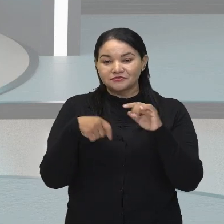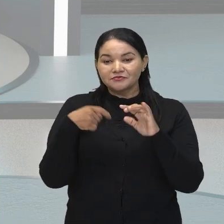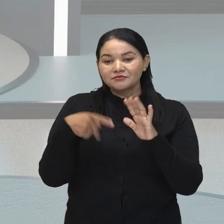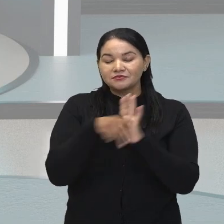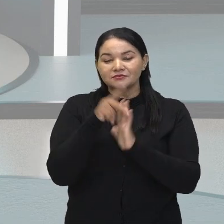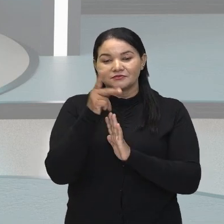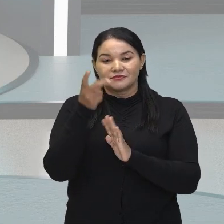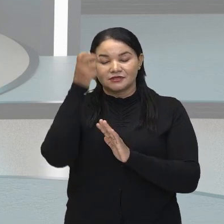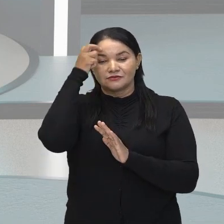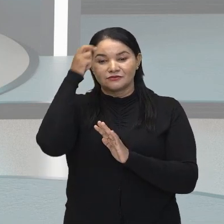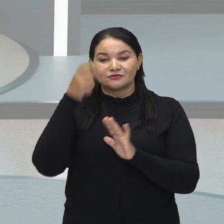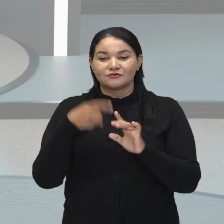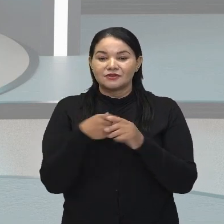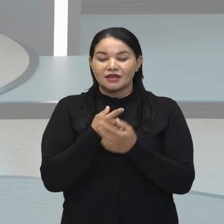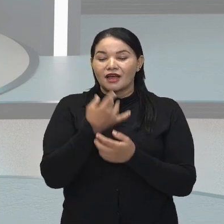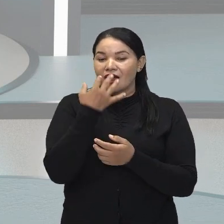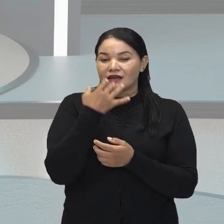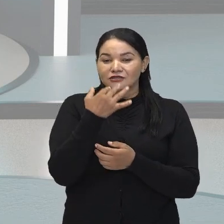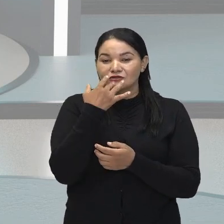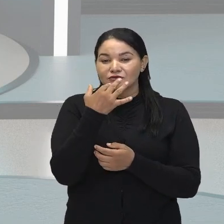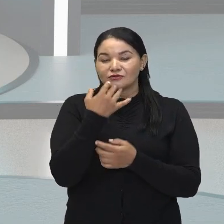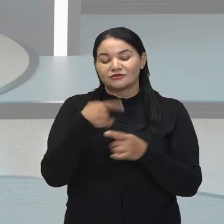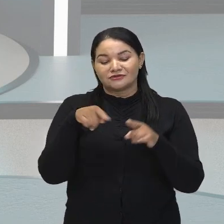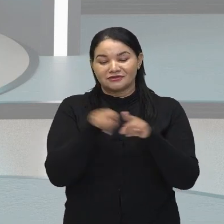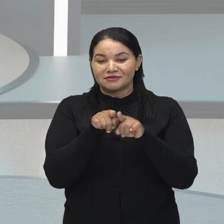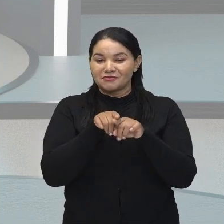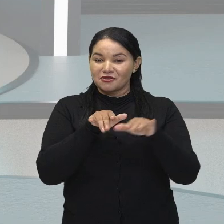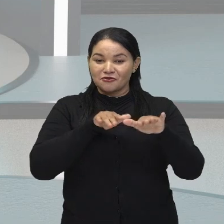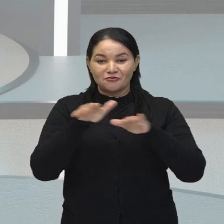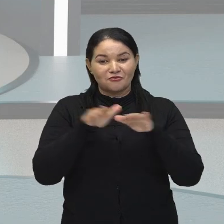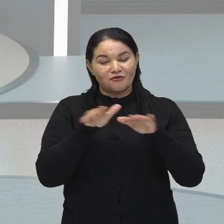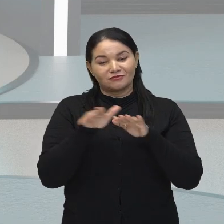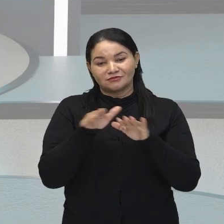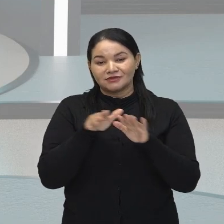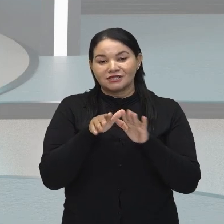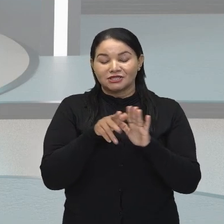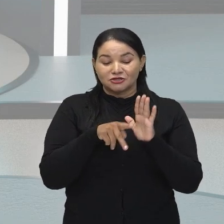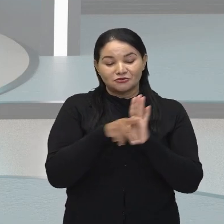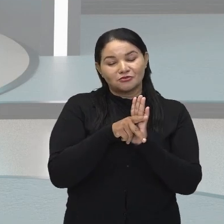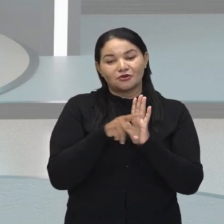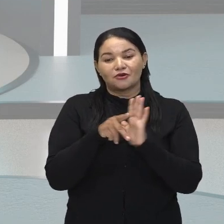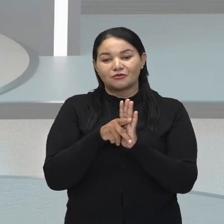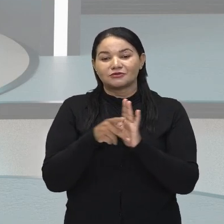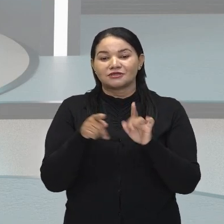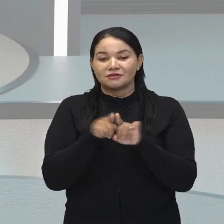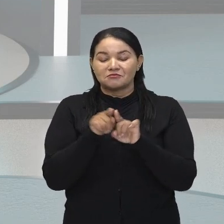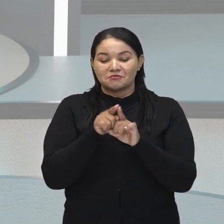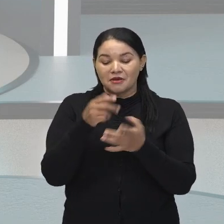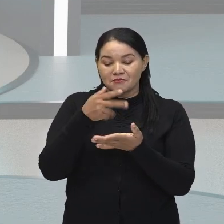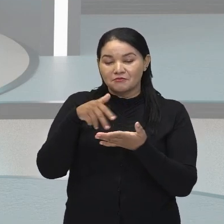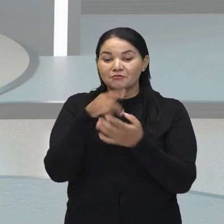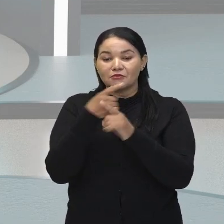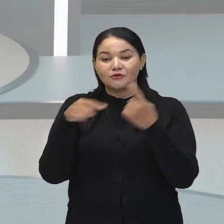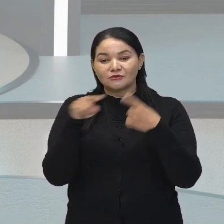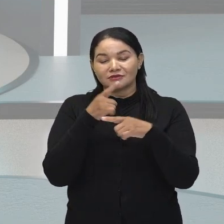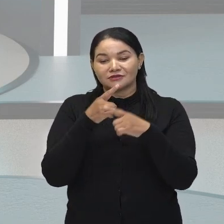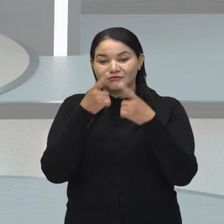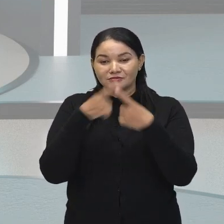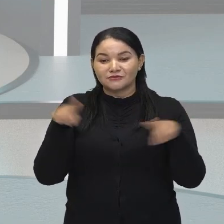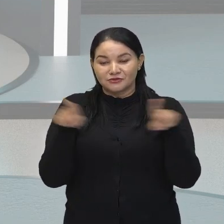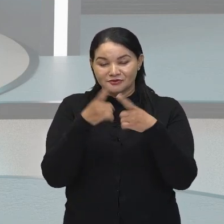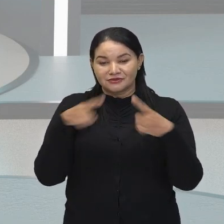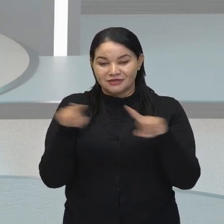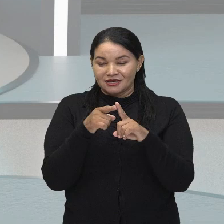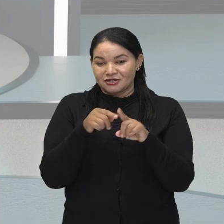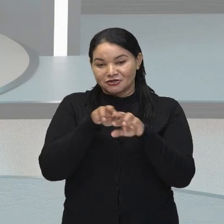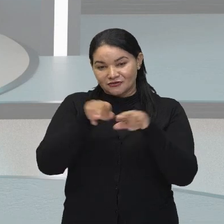as cores, os movimentos, até mesmo as músicas diferentes. Falando em música,